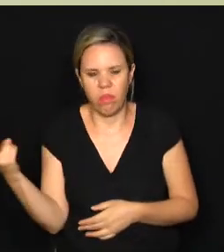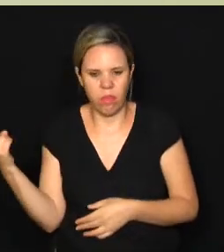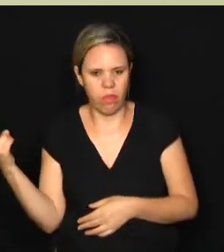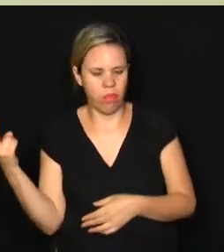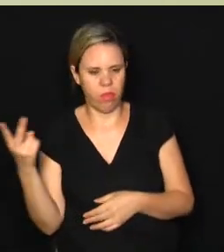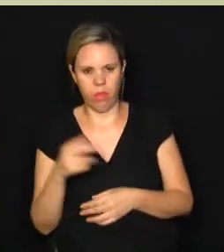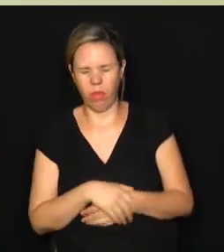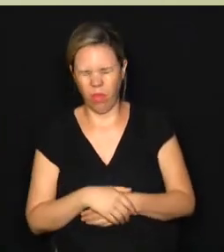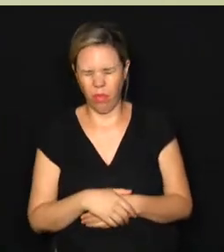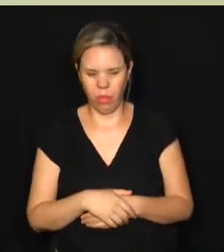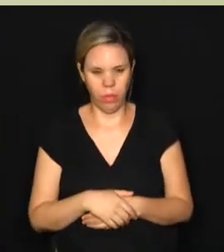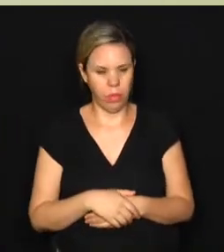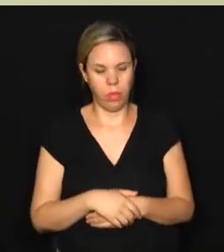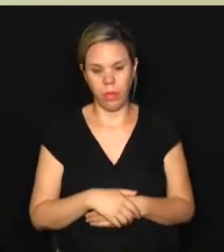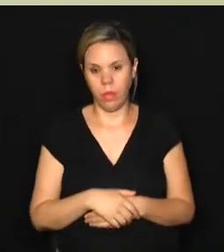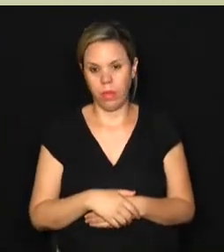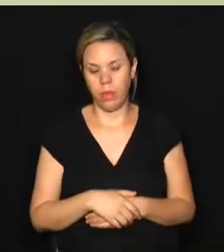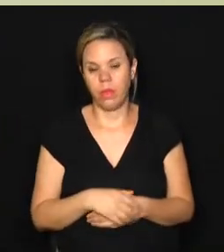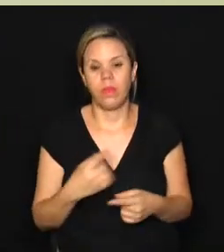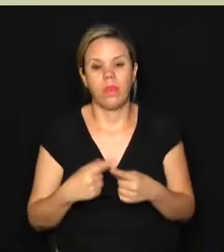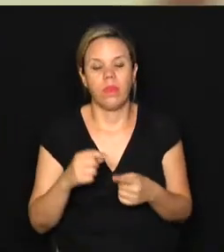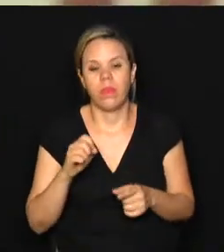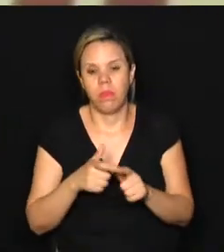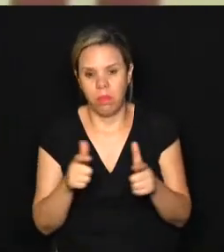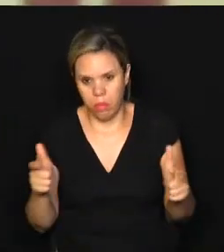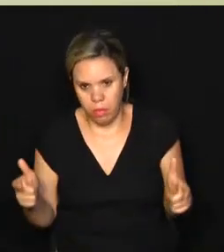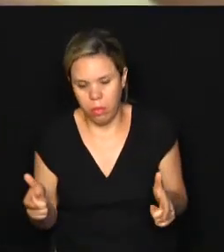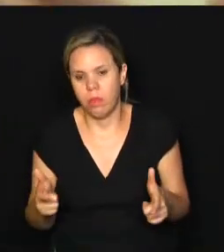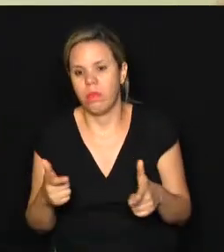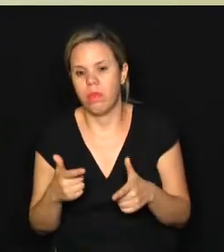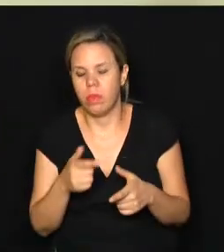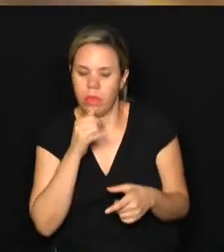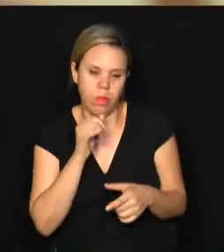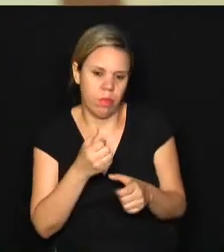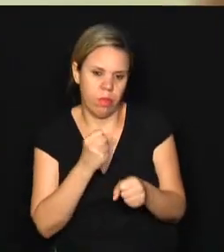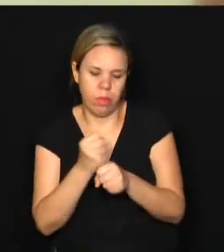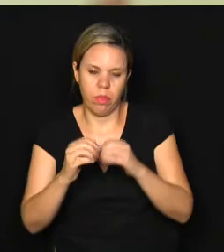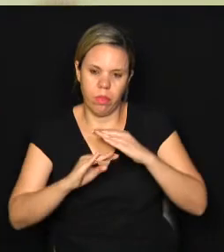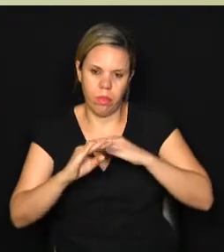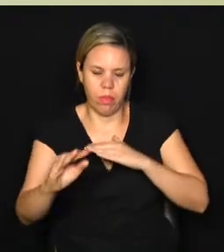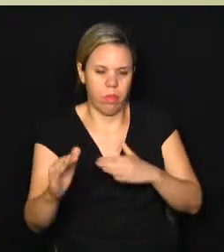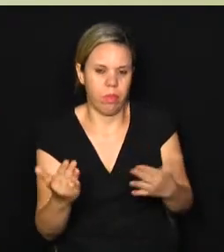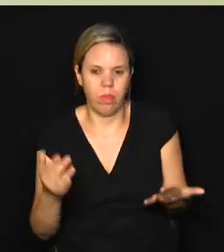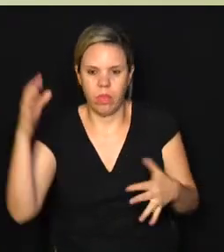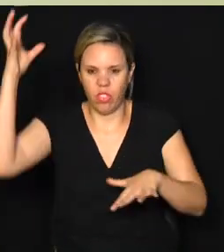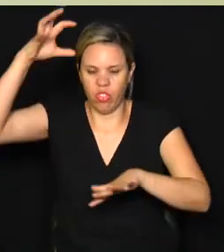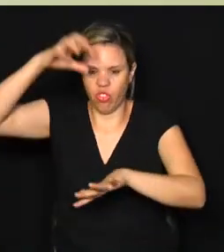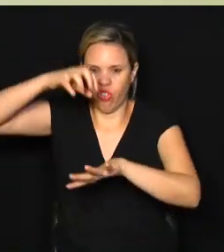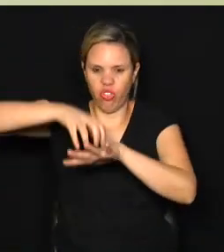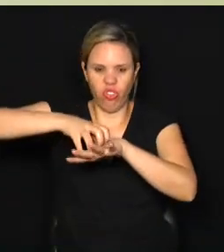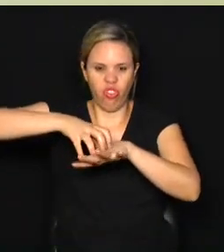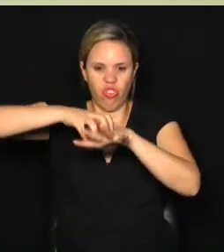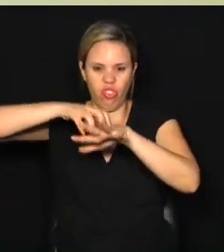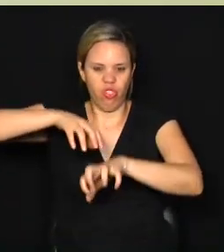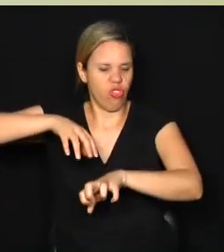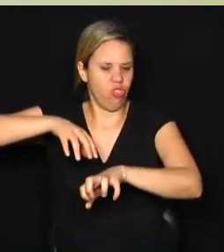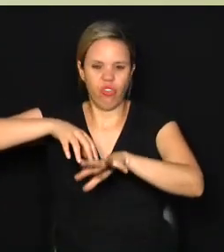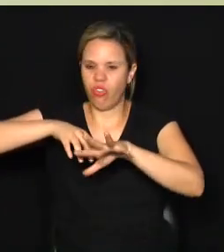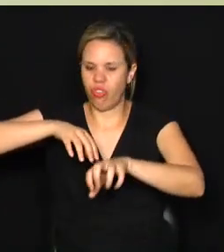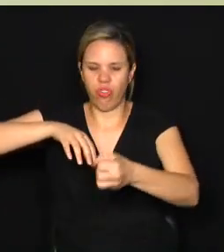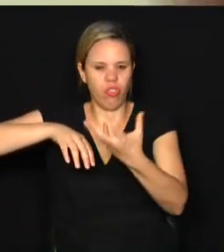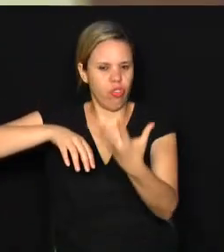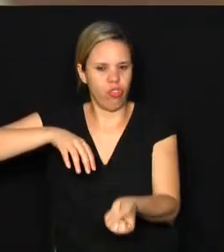vai muito no sentido contrário, porque se a gente aumenta a impermeabilização, a gente aumenta as chuvas que vão percolando, tipo em